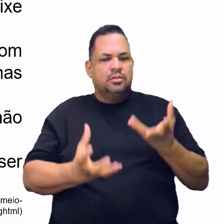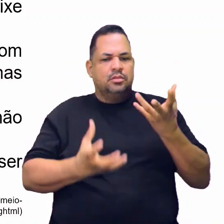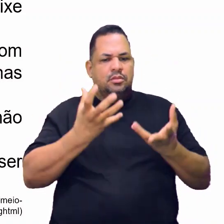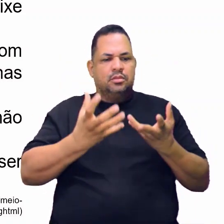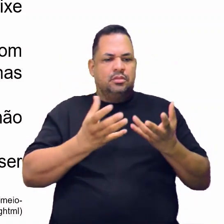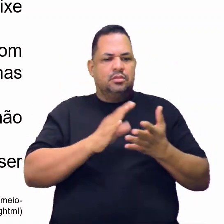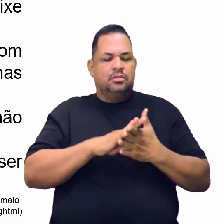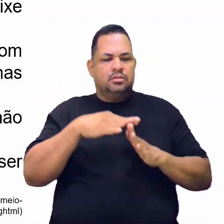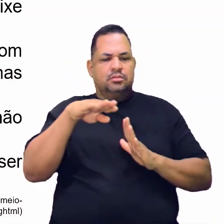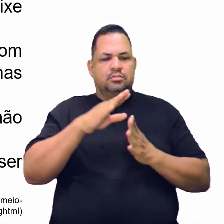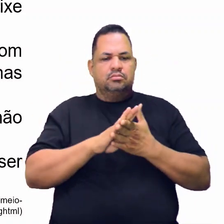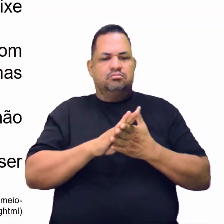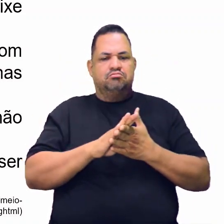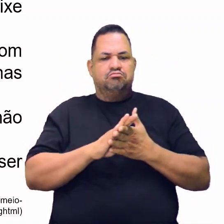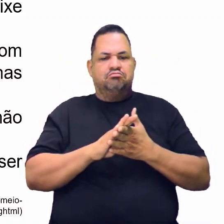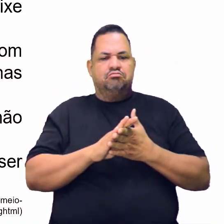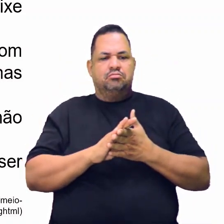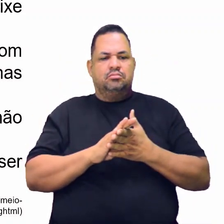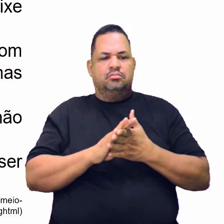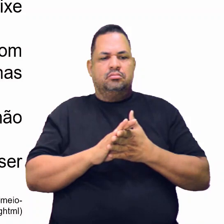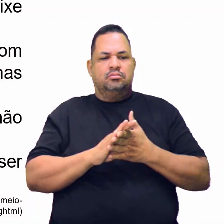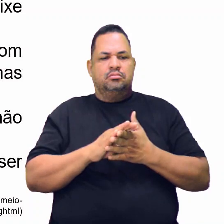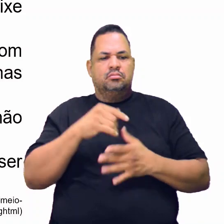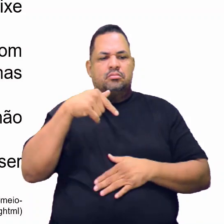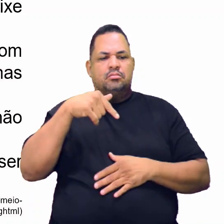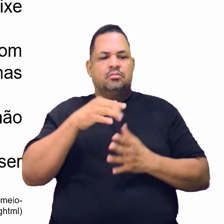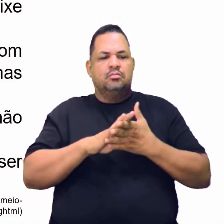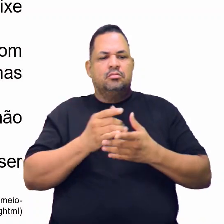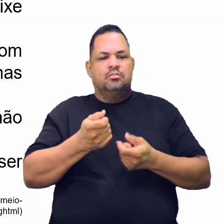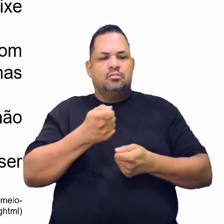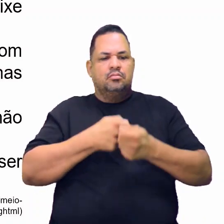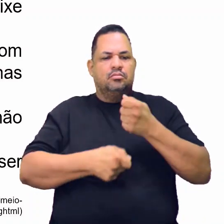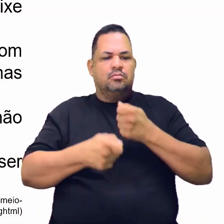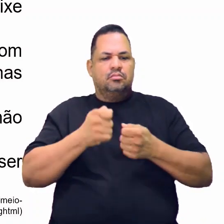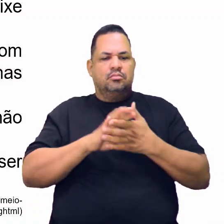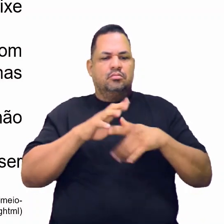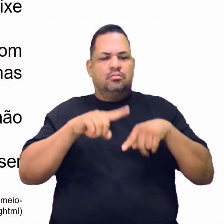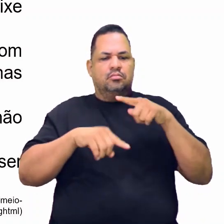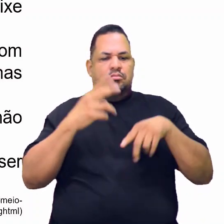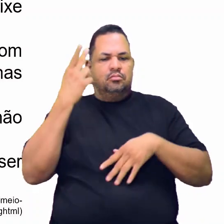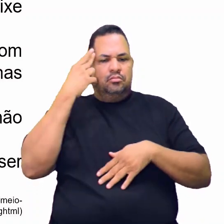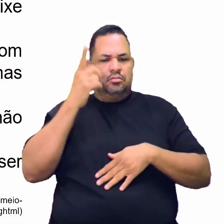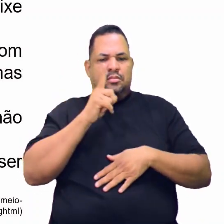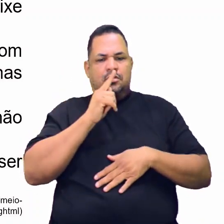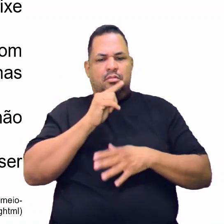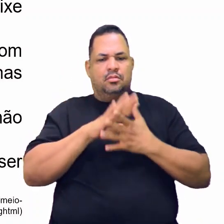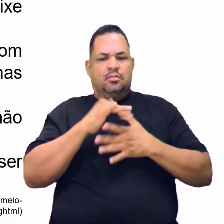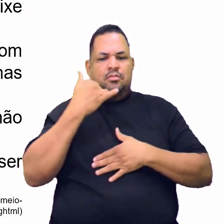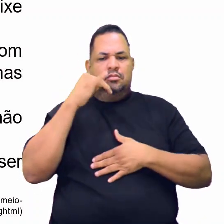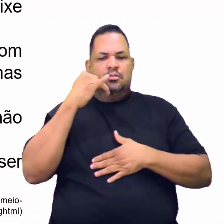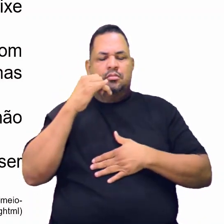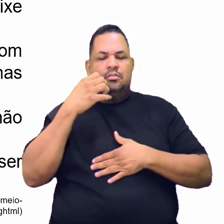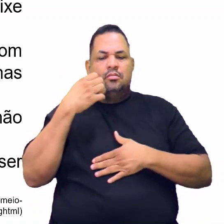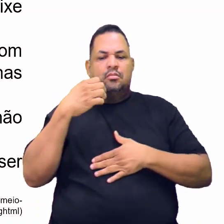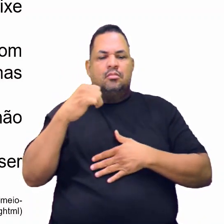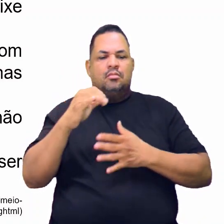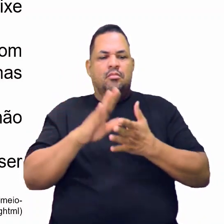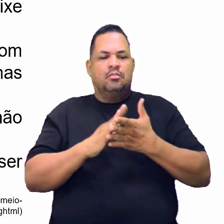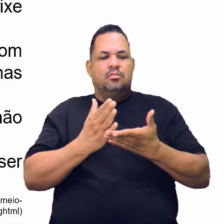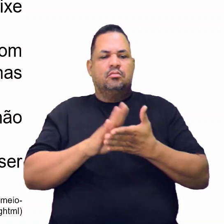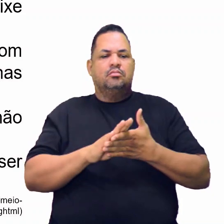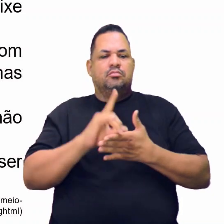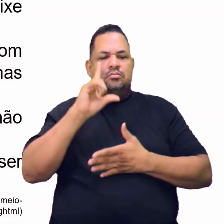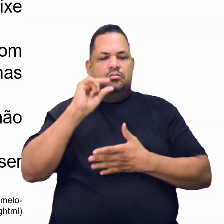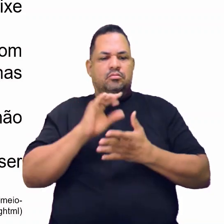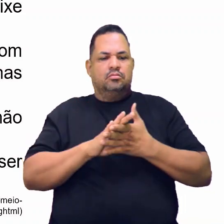não deixe marca em grutas. 7, economize recursos naturais, água e eletricidade devem ser